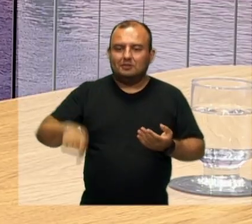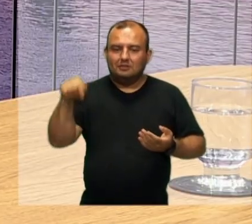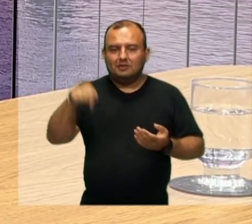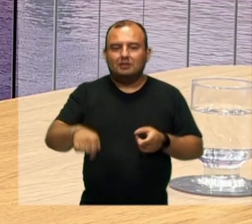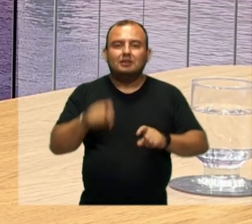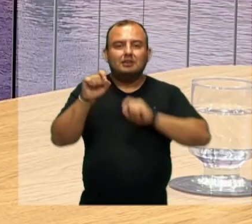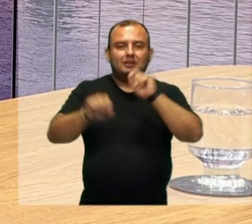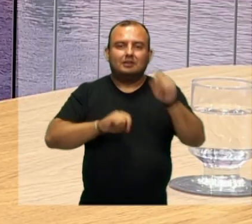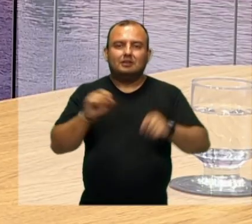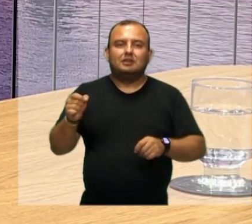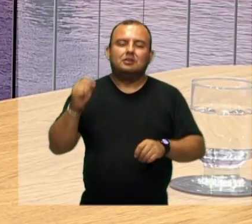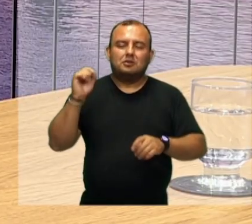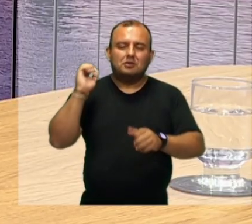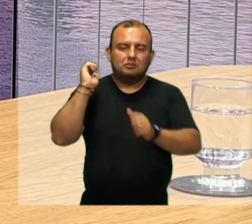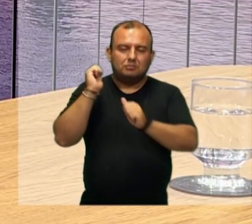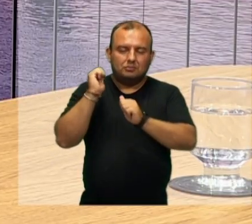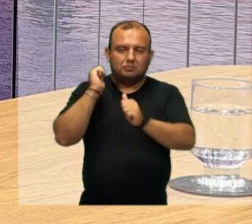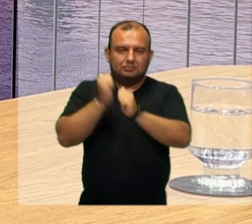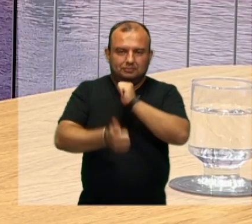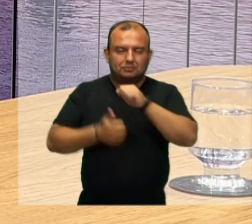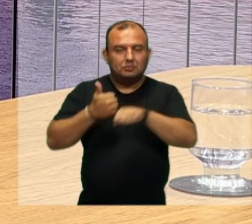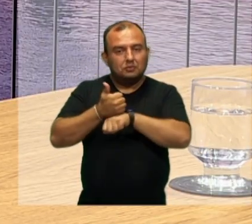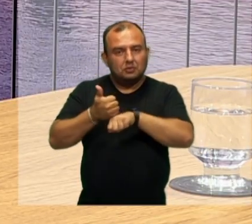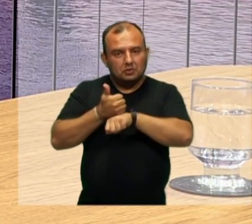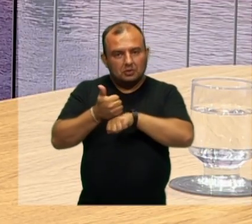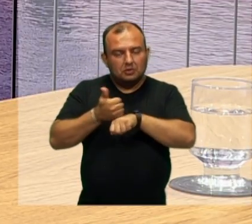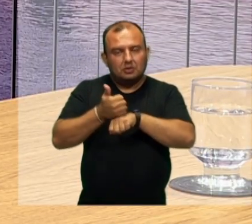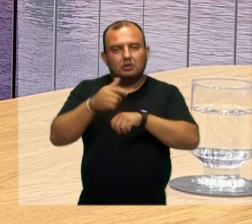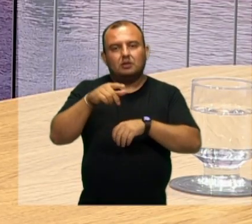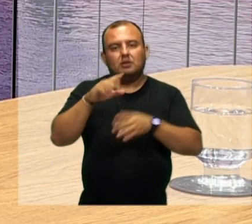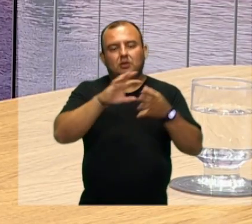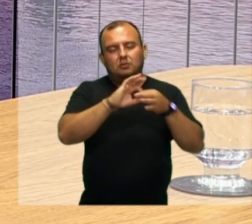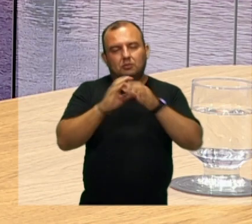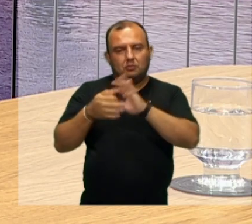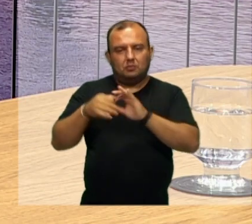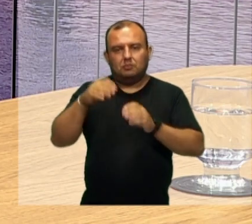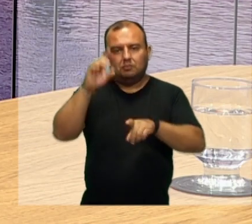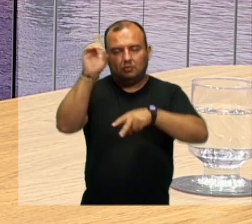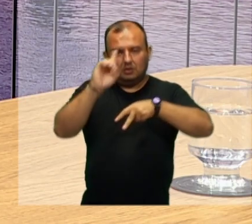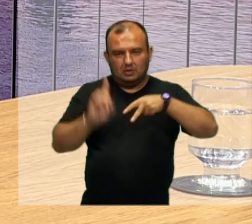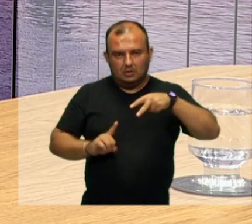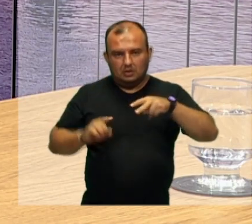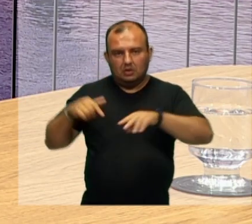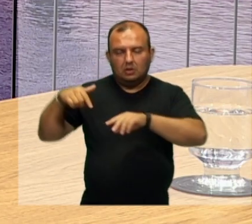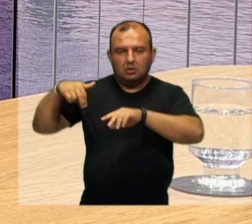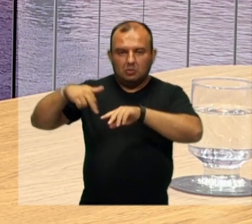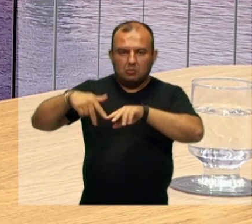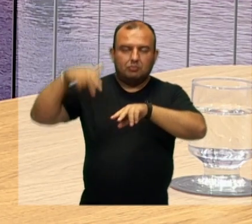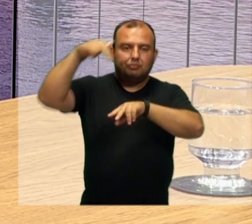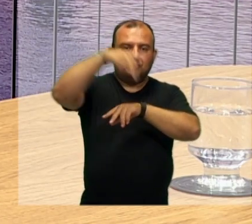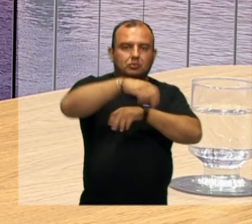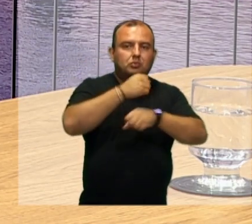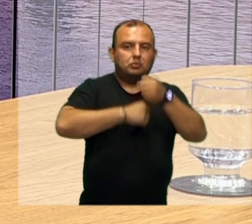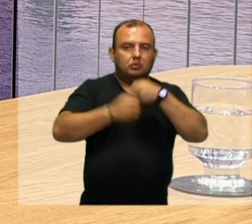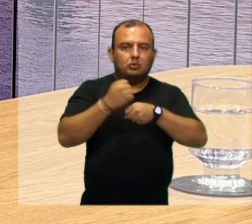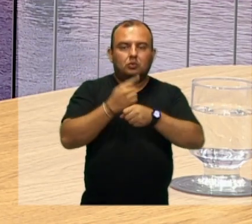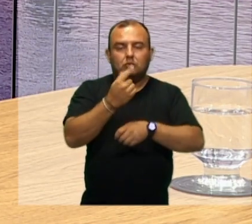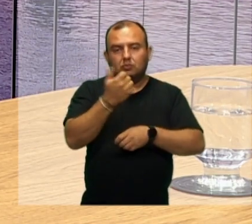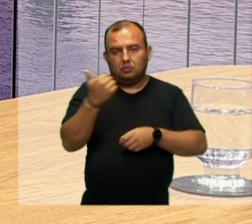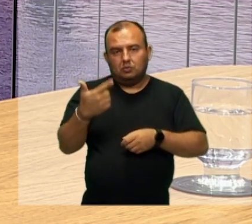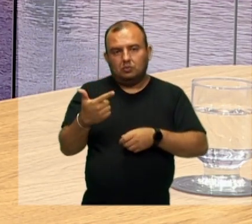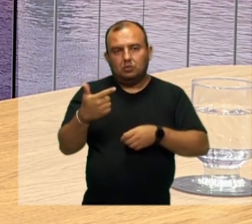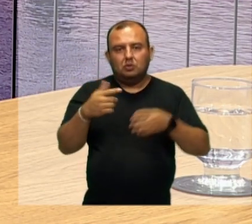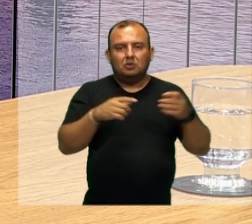aqui o nosso atleta paralímpico que representou Itajaí na equipe brasileira de salto em altura em Londres 2012,